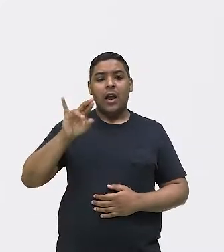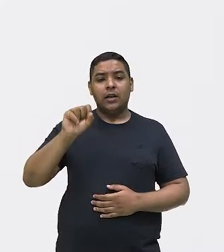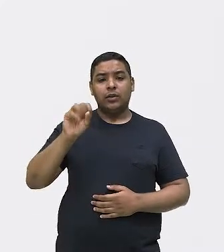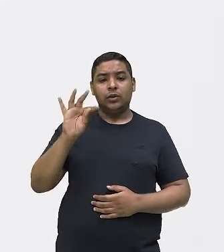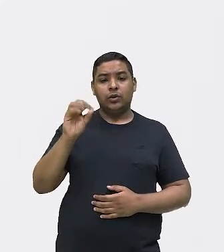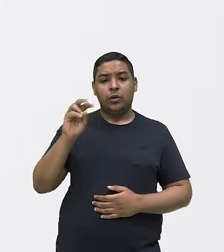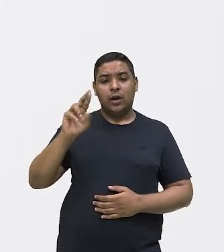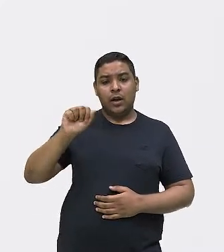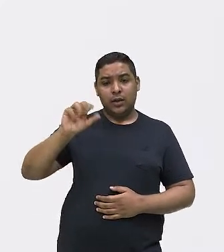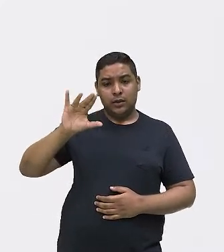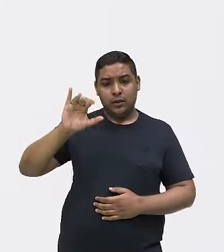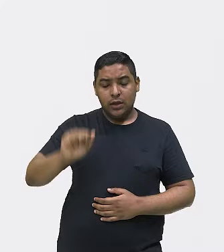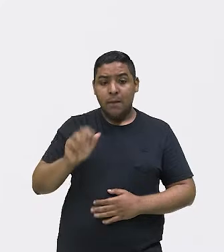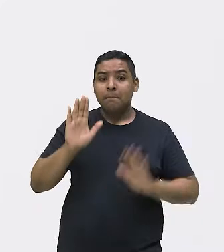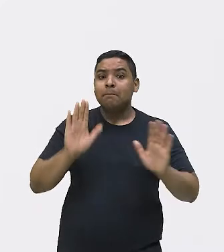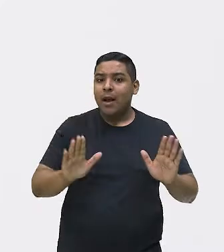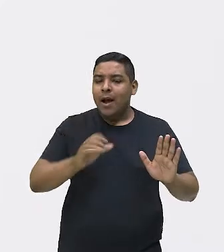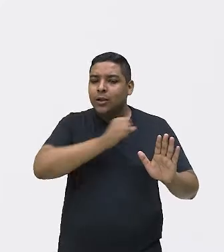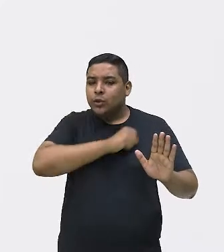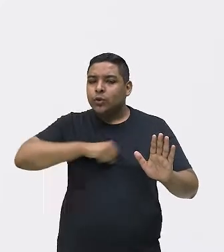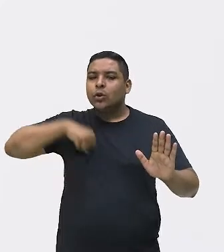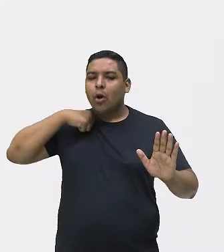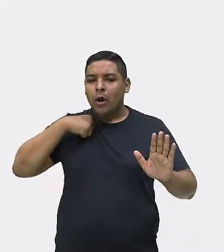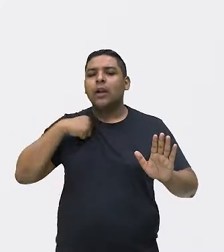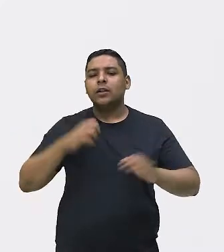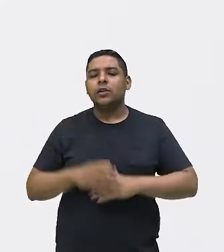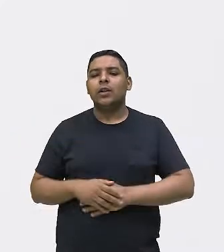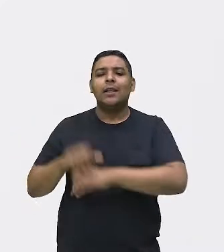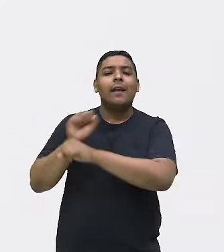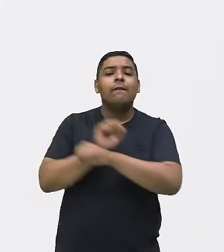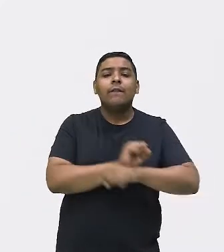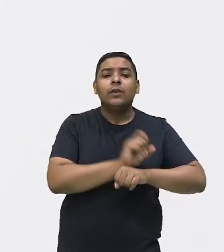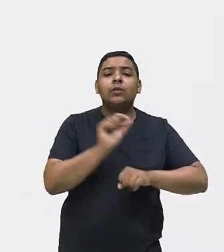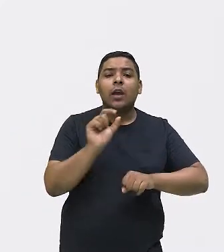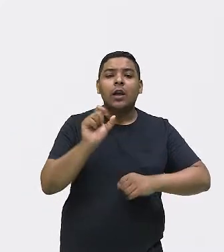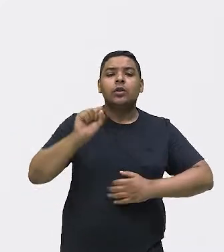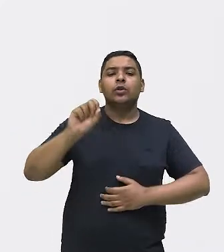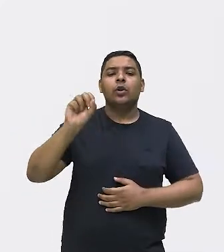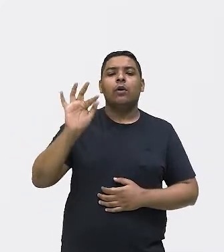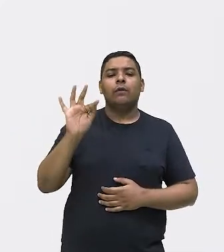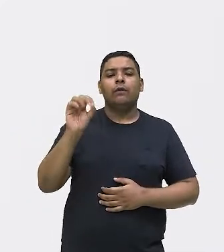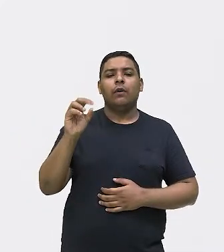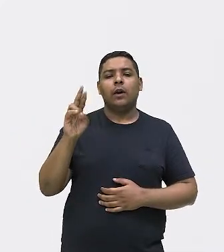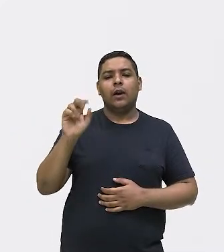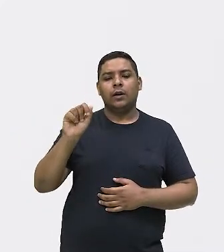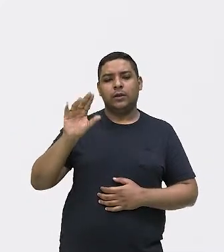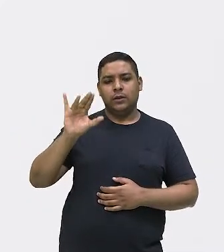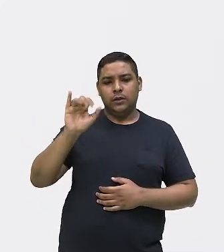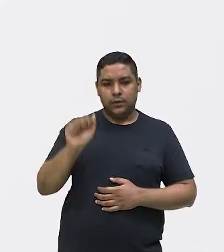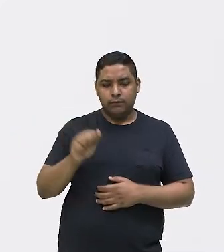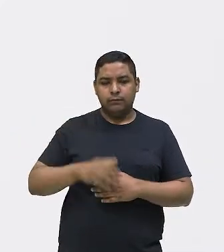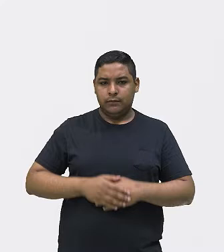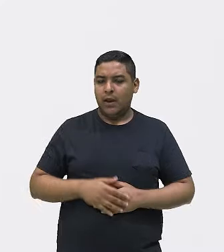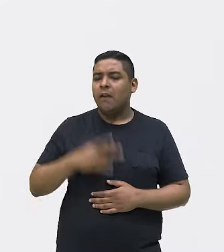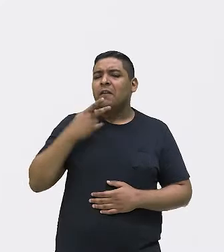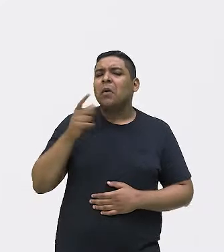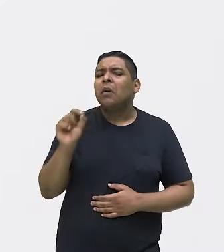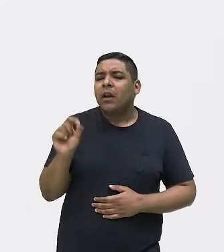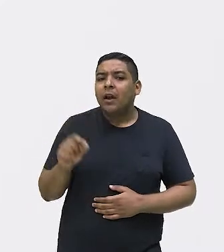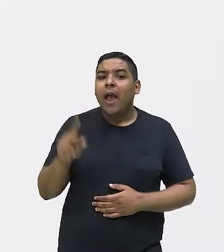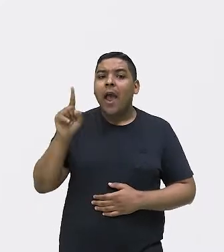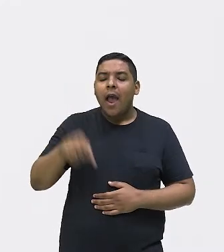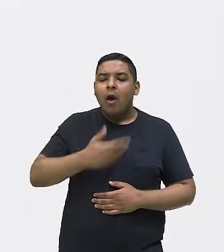o Sócrates, ele defende a sofocracia, que quer dizer o quê? O governo